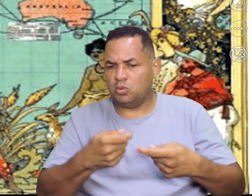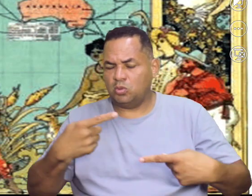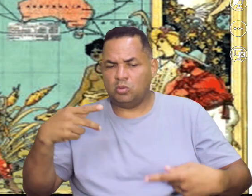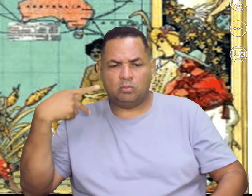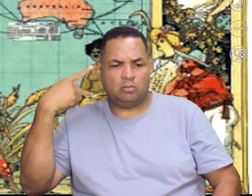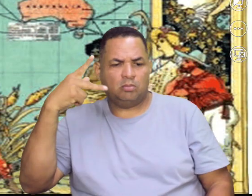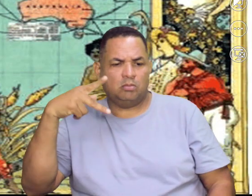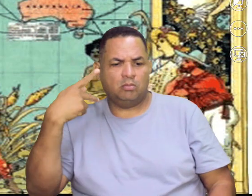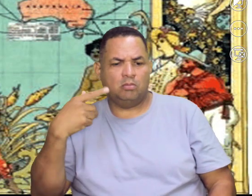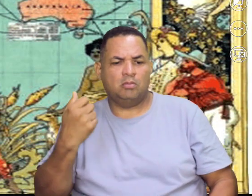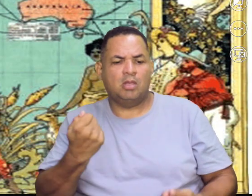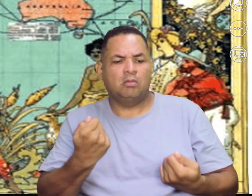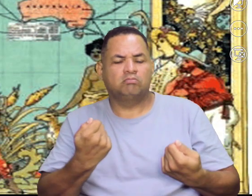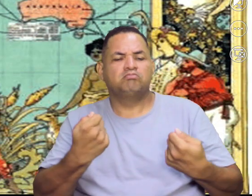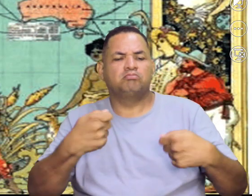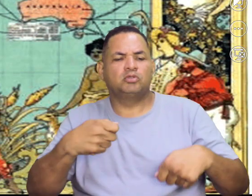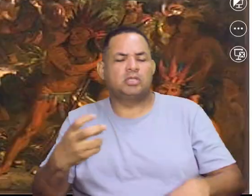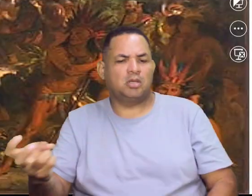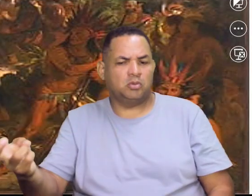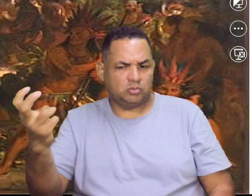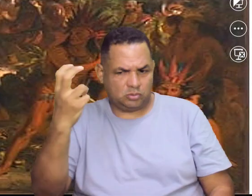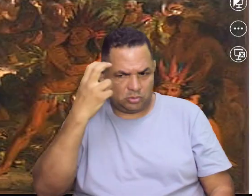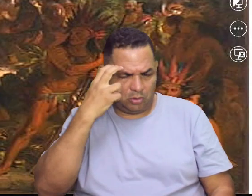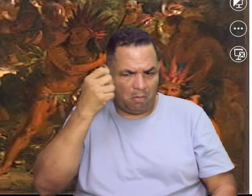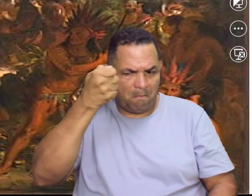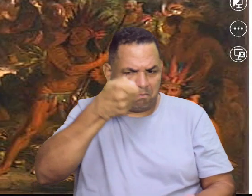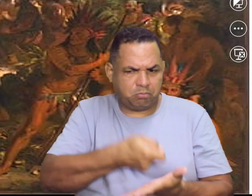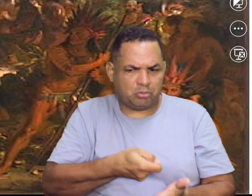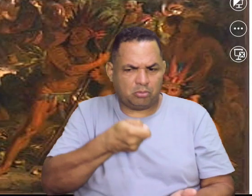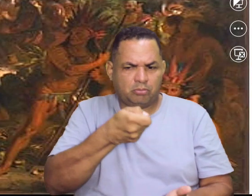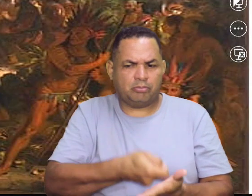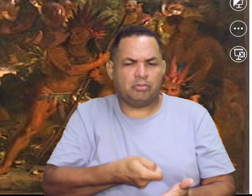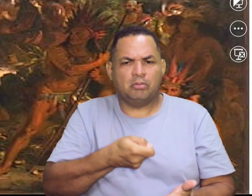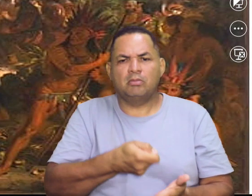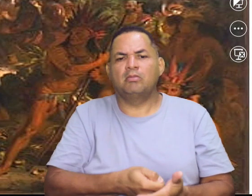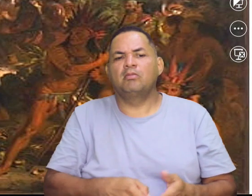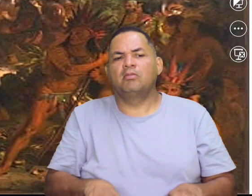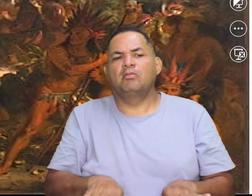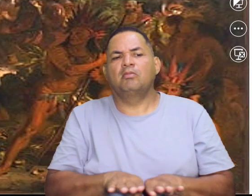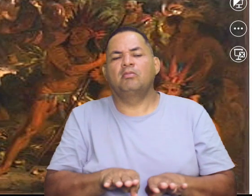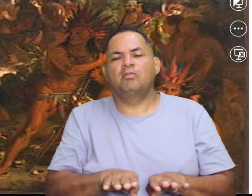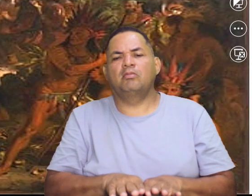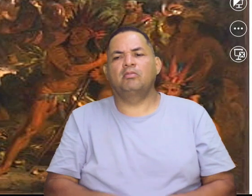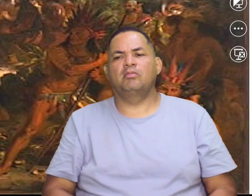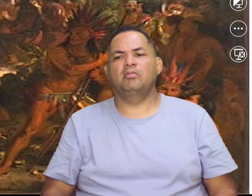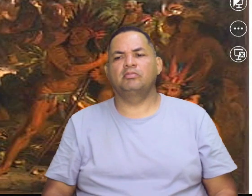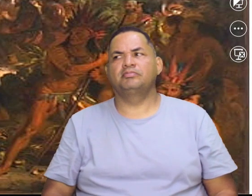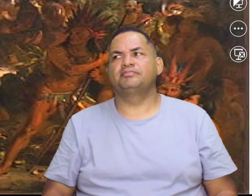e dominação cultural. E aí nós temos,